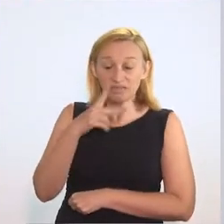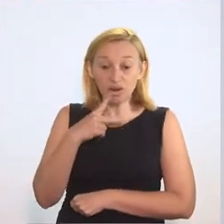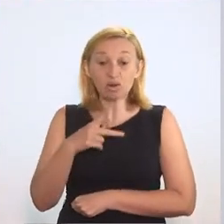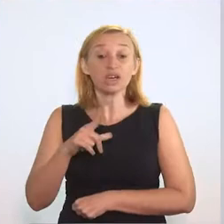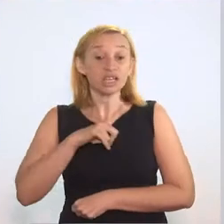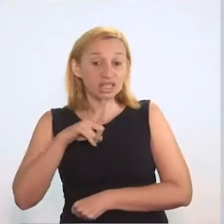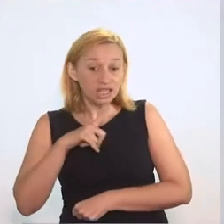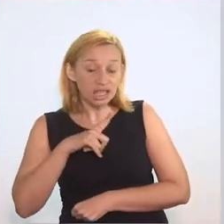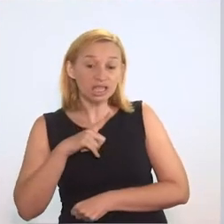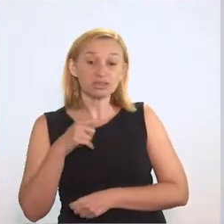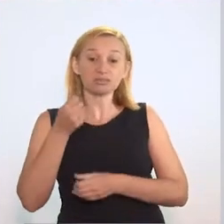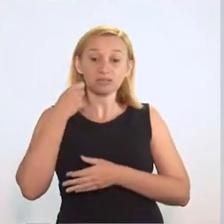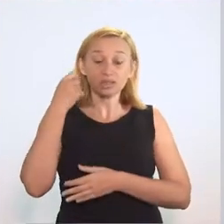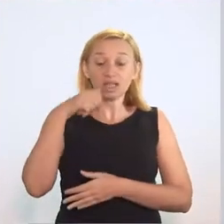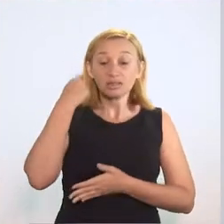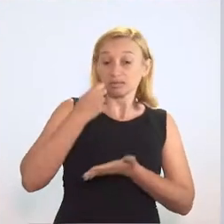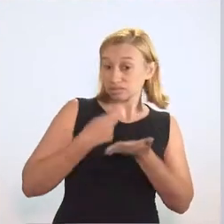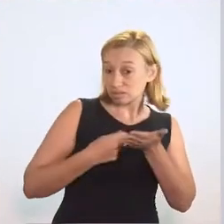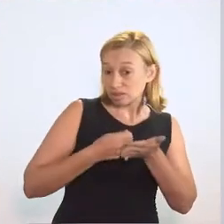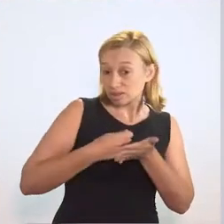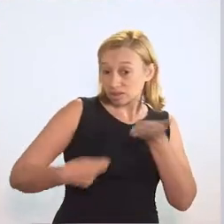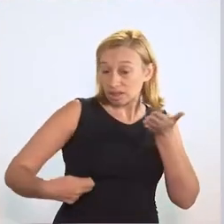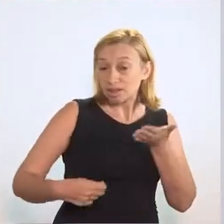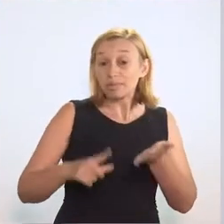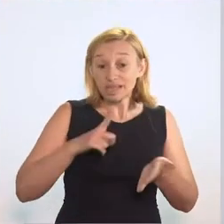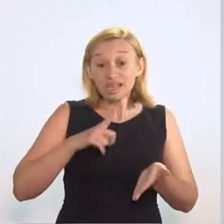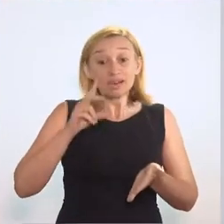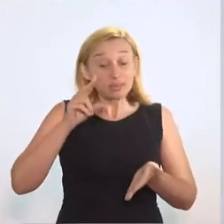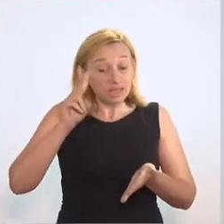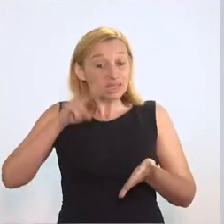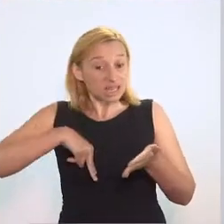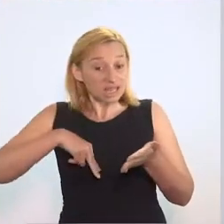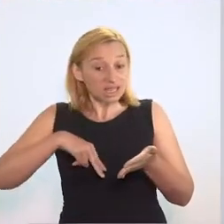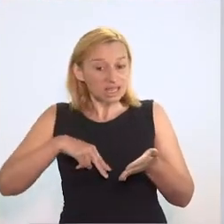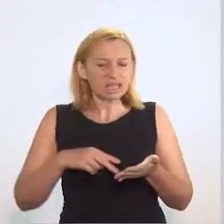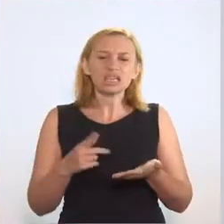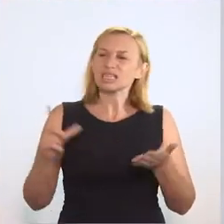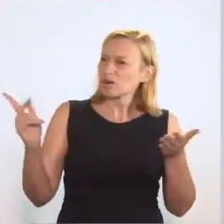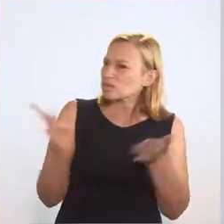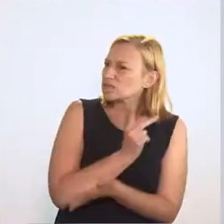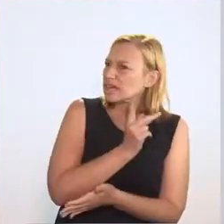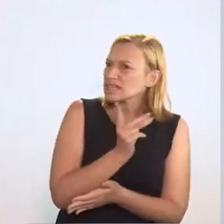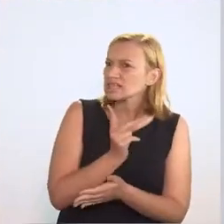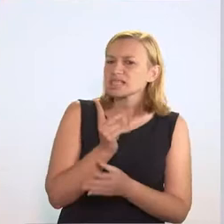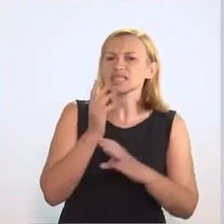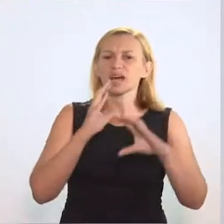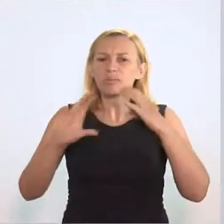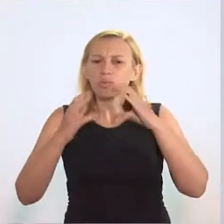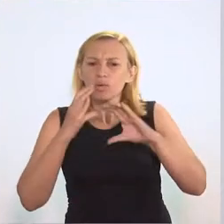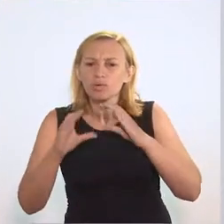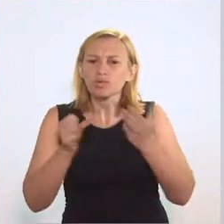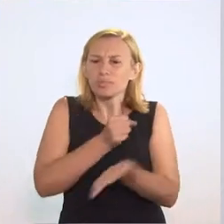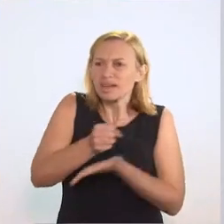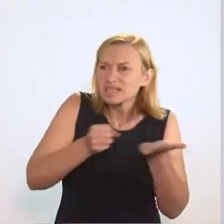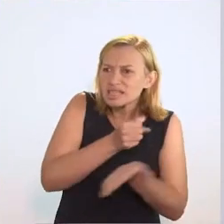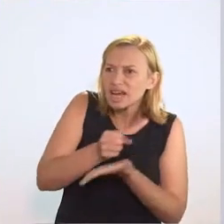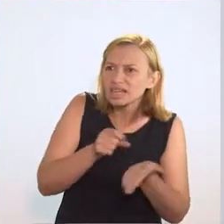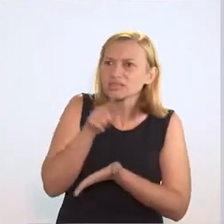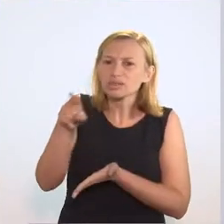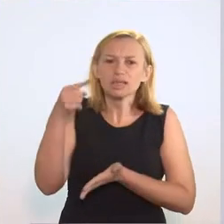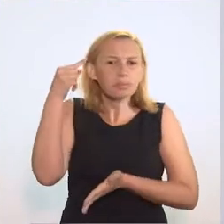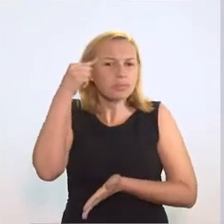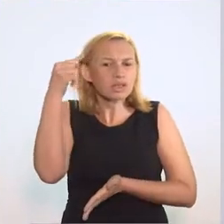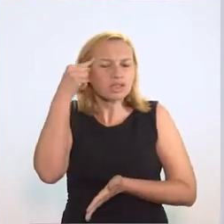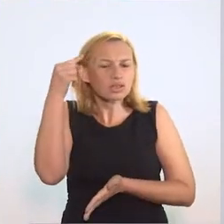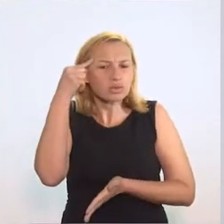tem autoras que publicam com nomes masculinos para serem lidas. Isso ocorre na música? Foi baseado nisso que